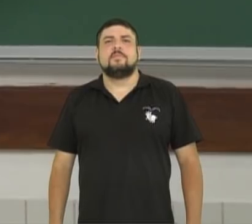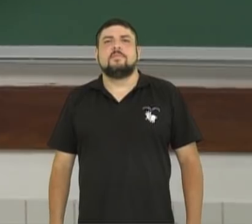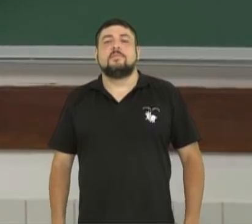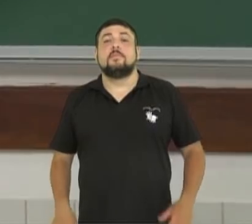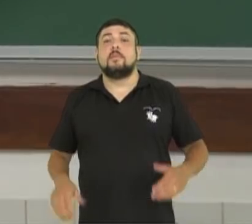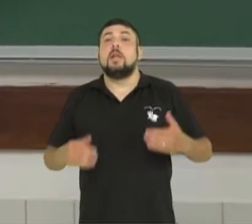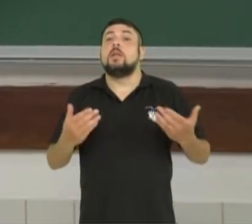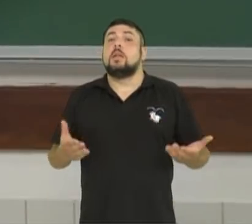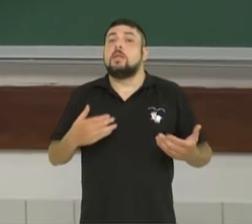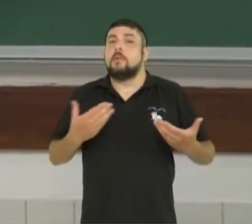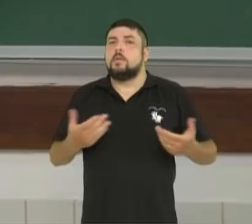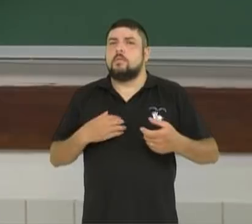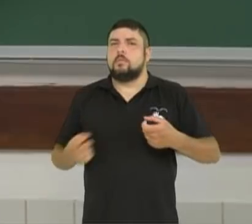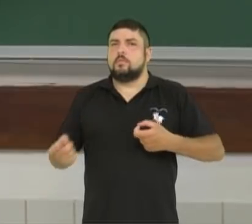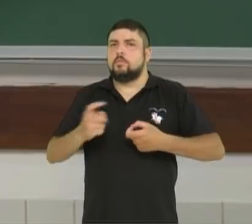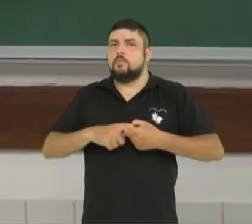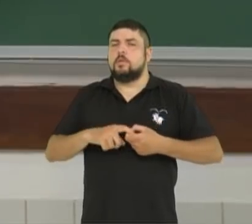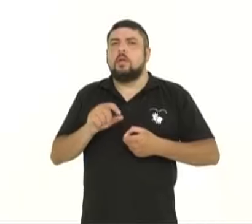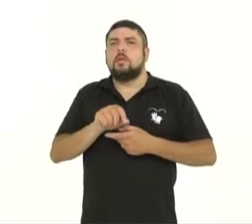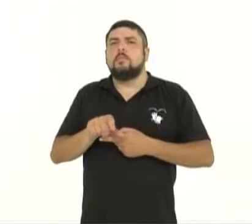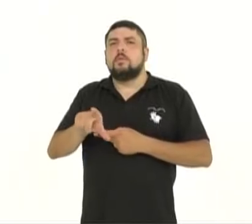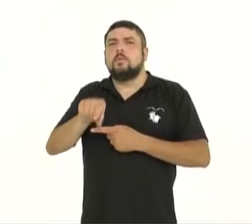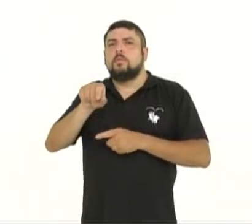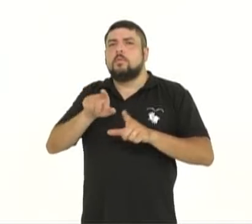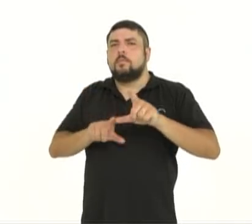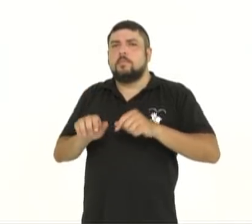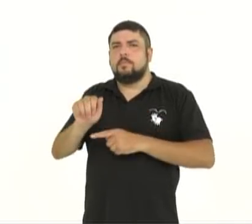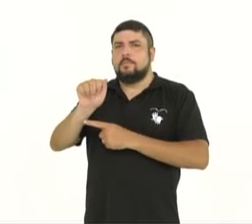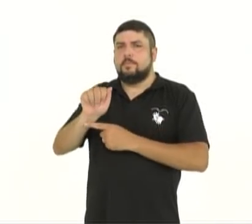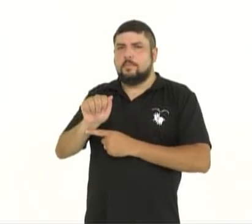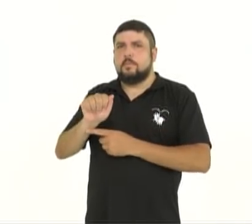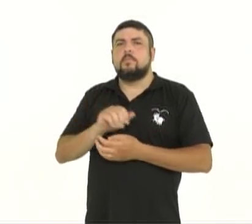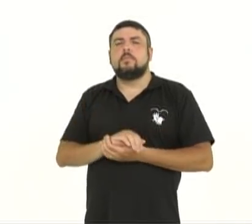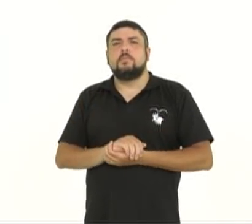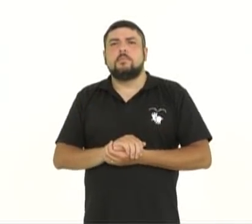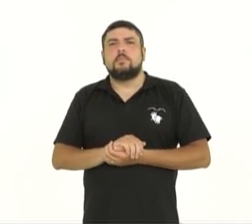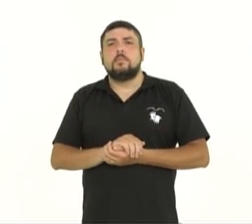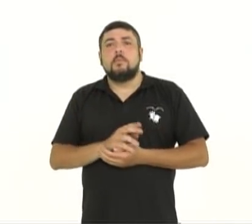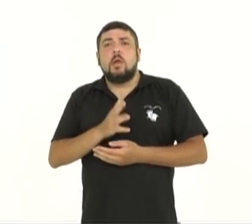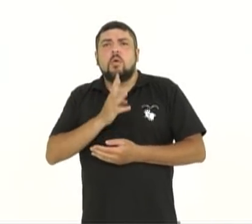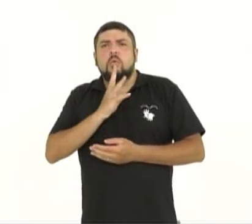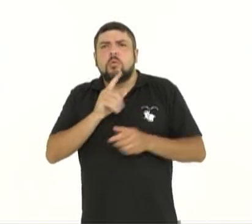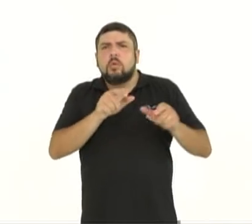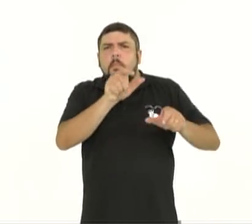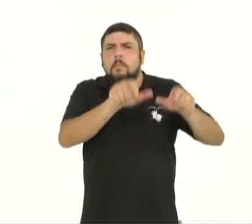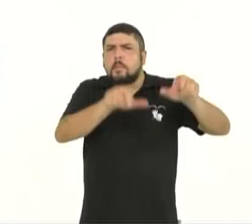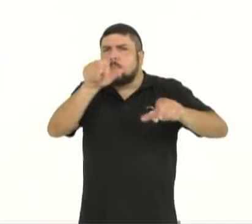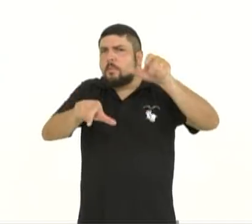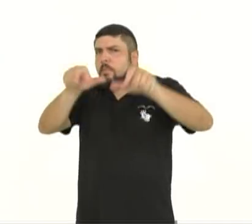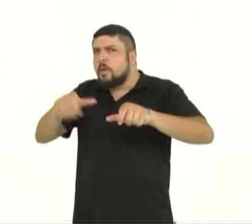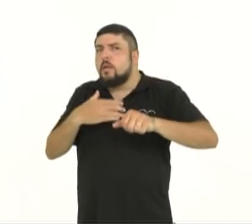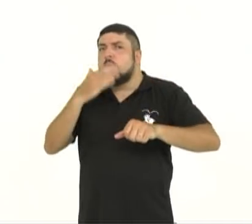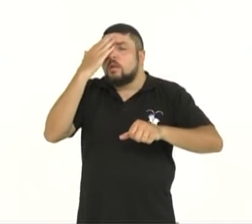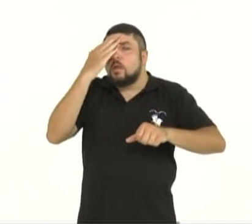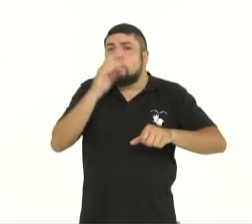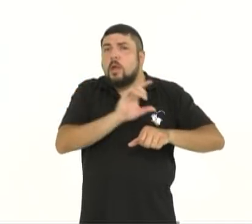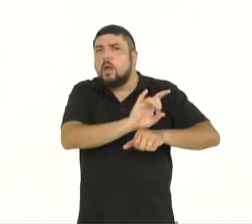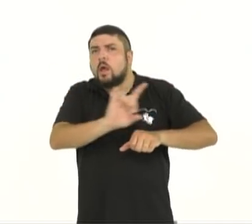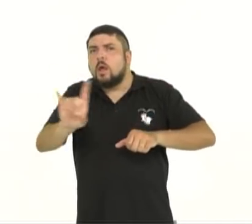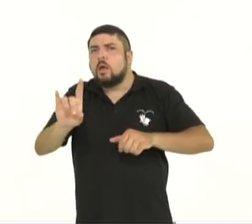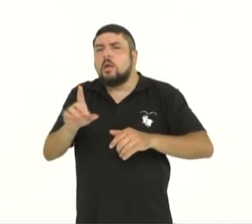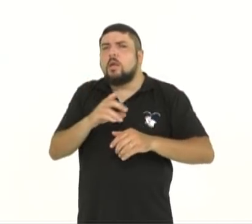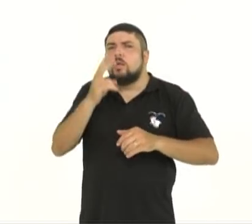E aí, pessoal, retornando então, quem assinalou a letra A, né, reconhecer os personagens e saber que pertencem a histórias